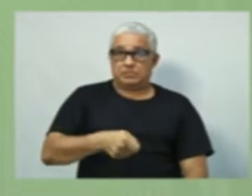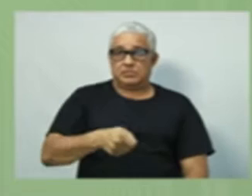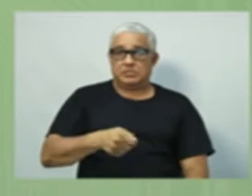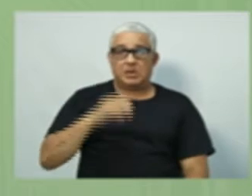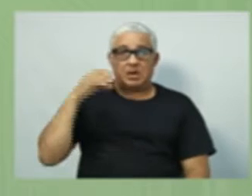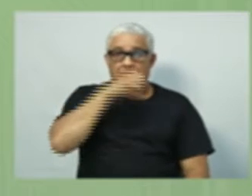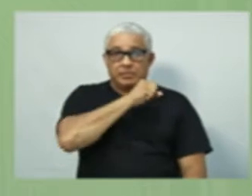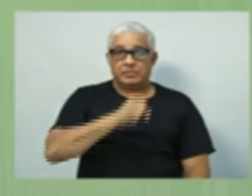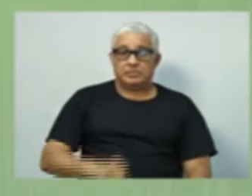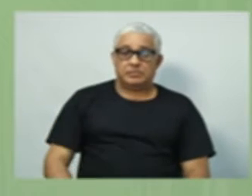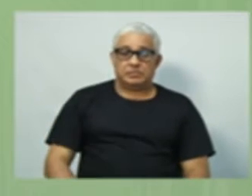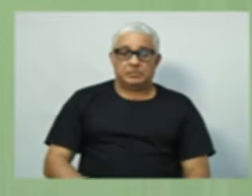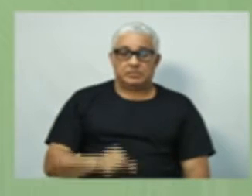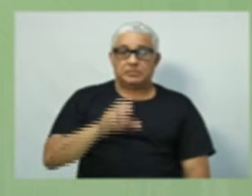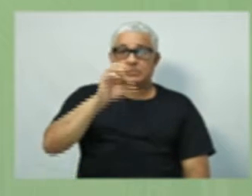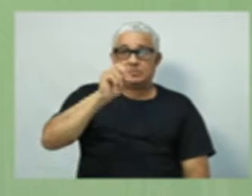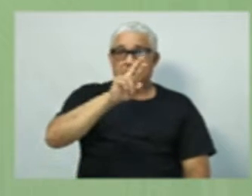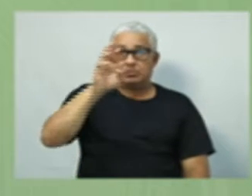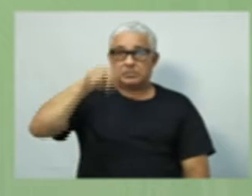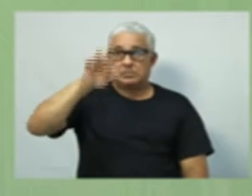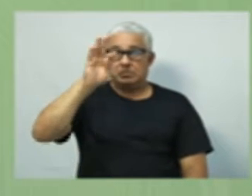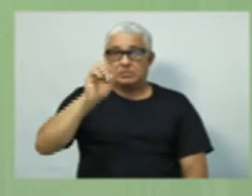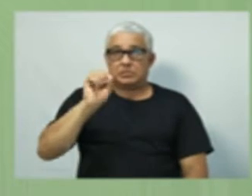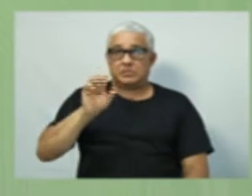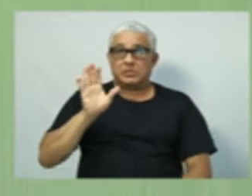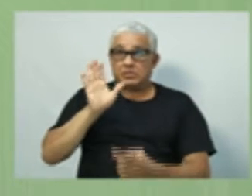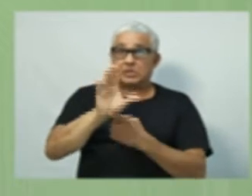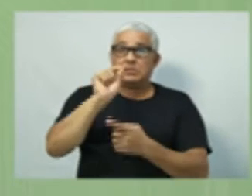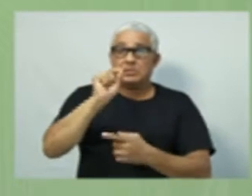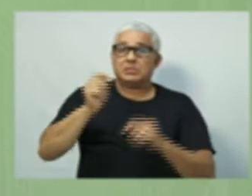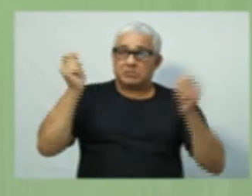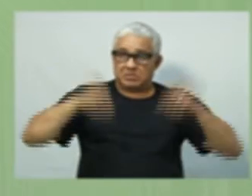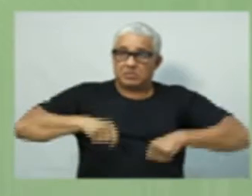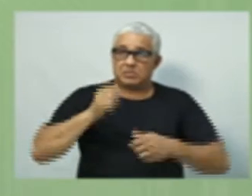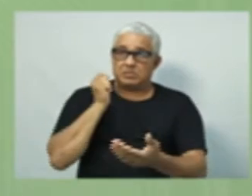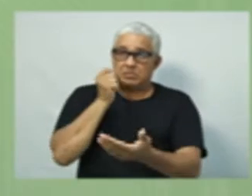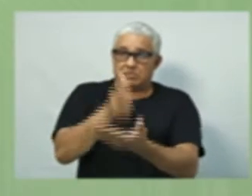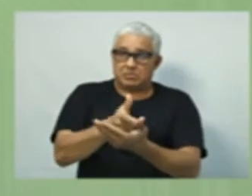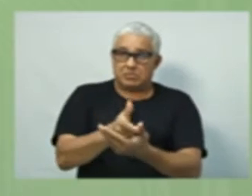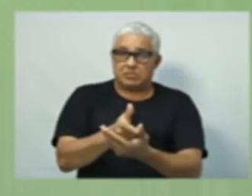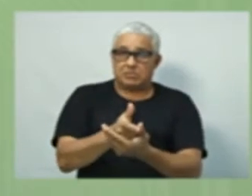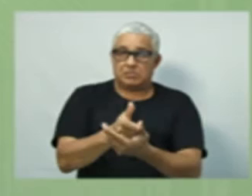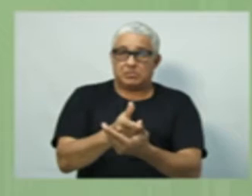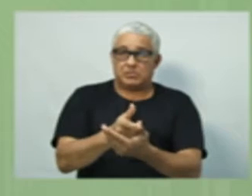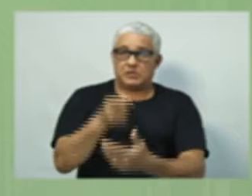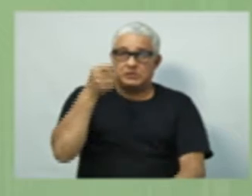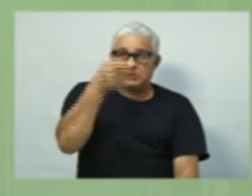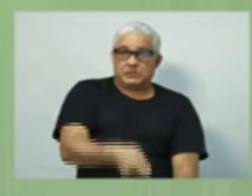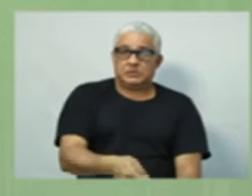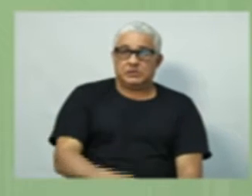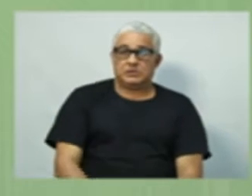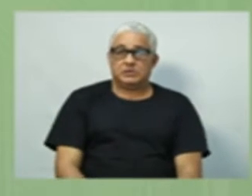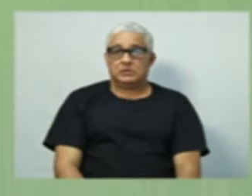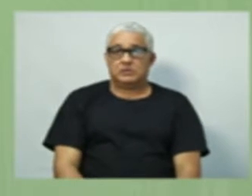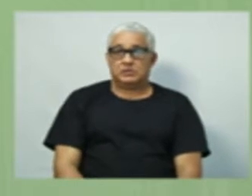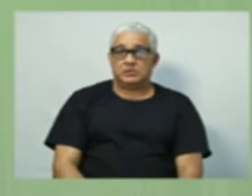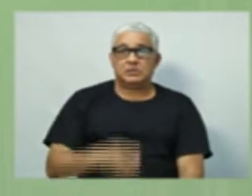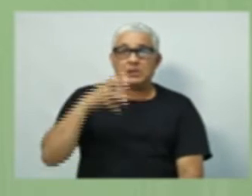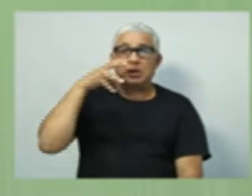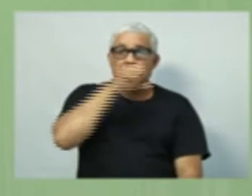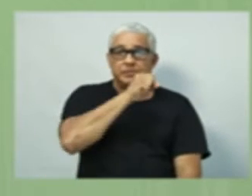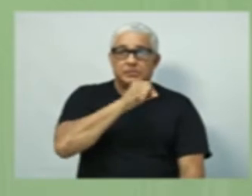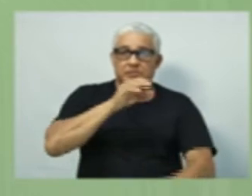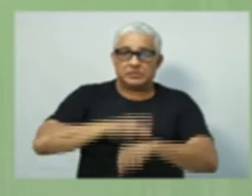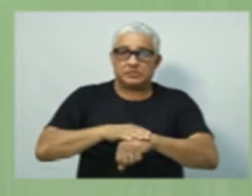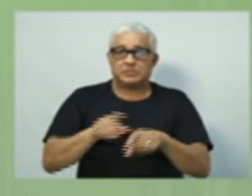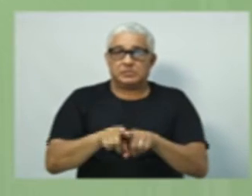a liquidez corrente indica a capacidade de pagamento a ser exigida no curto prazo com